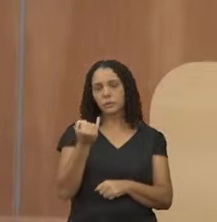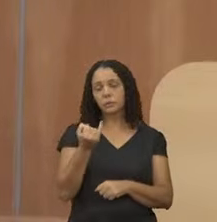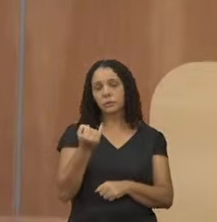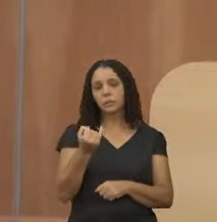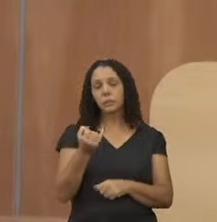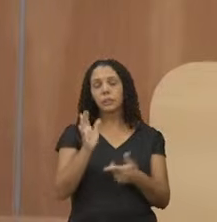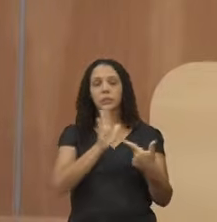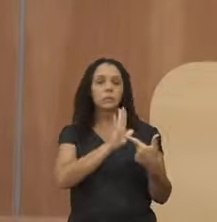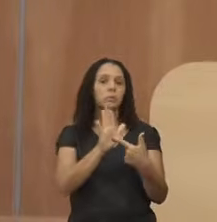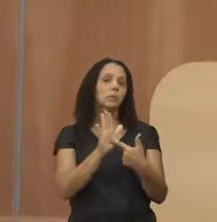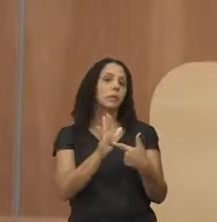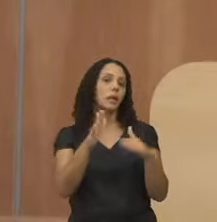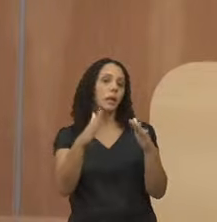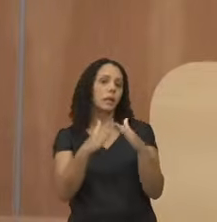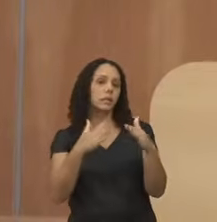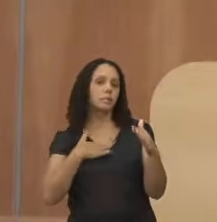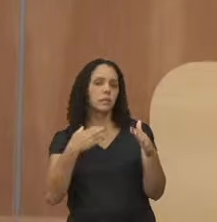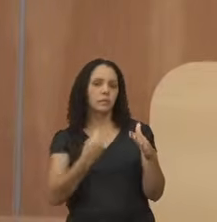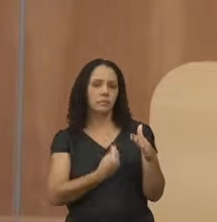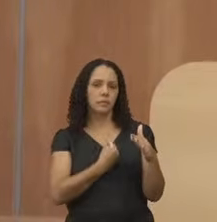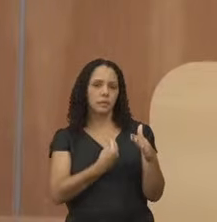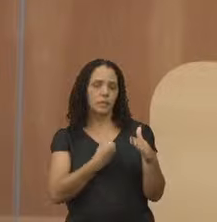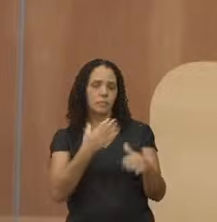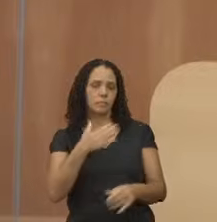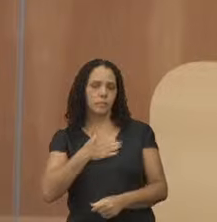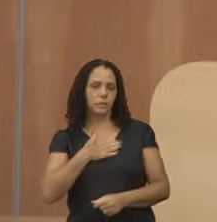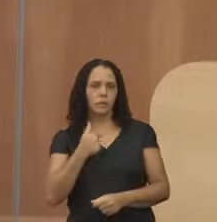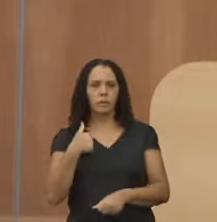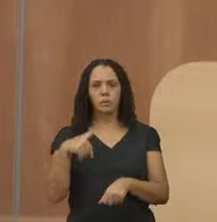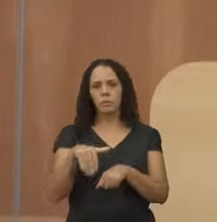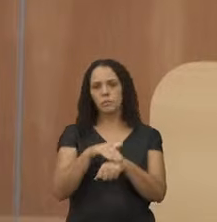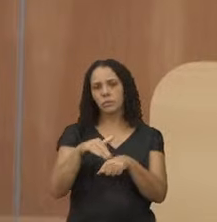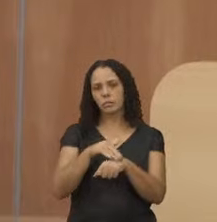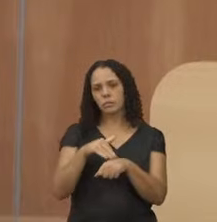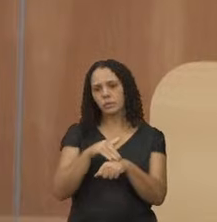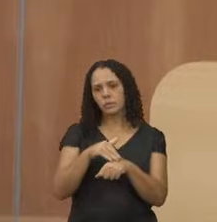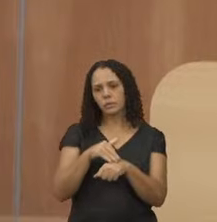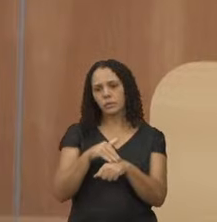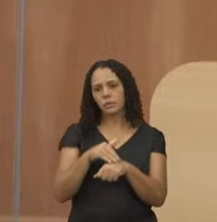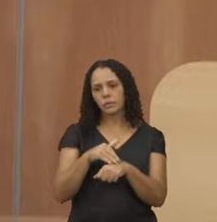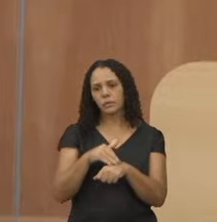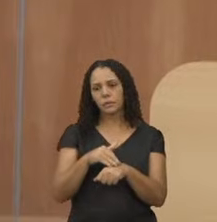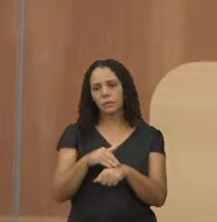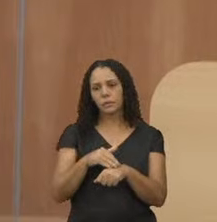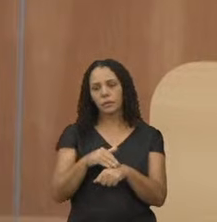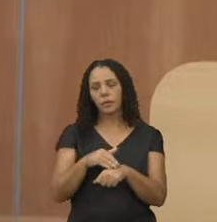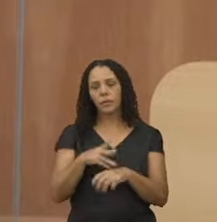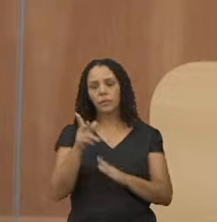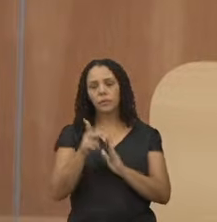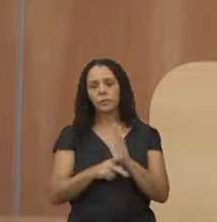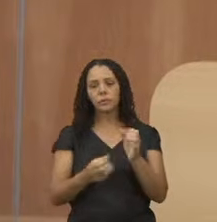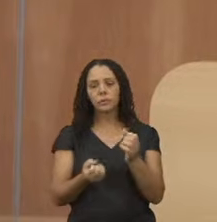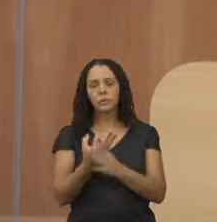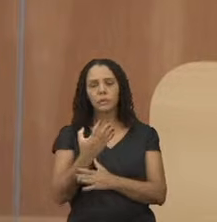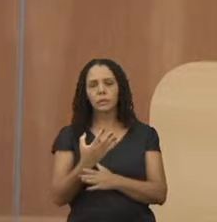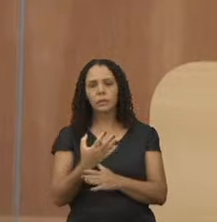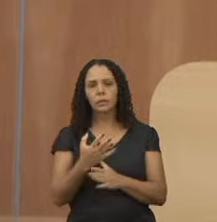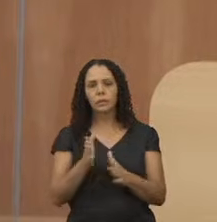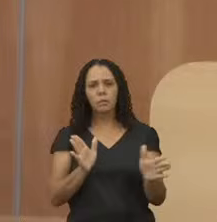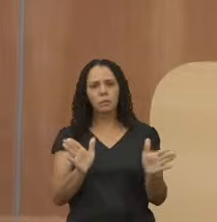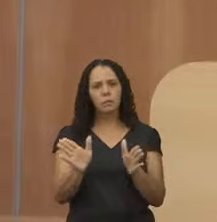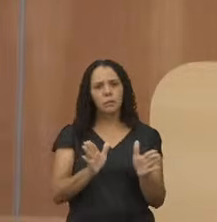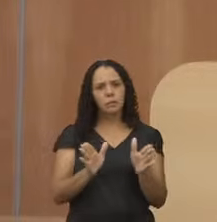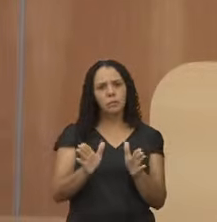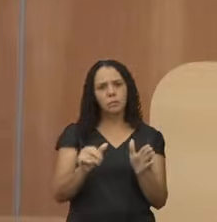diz respeito ao Minha Casa Minha Vida. Estava conversando aqui, Jean, esse programa foi instituído à época, no